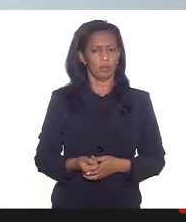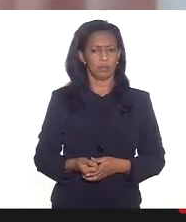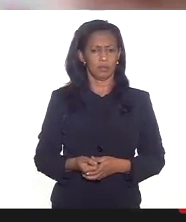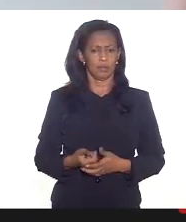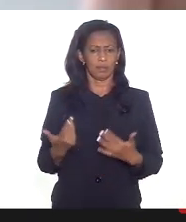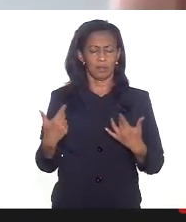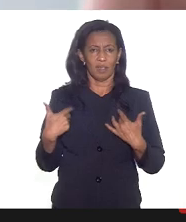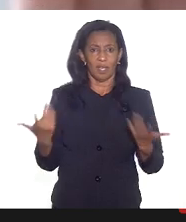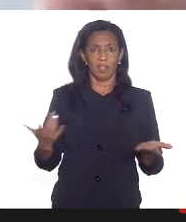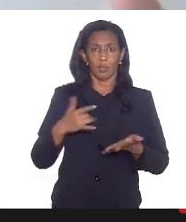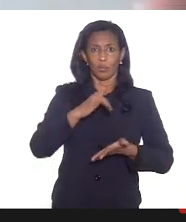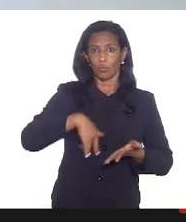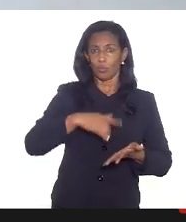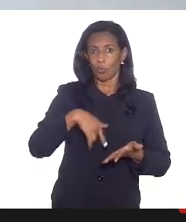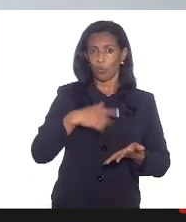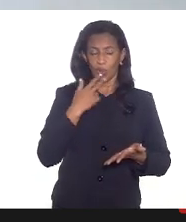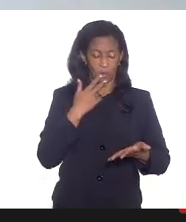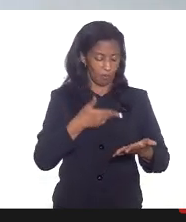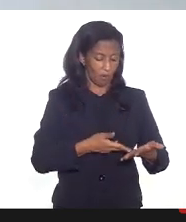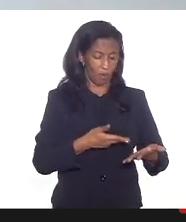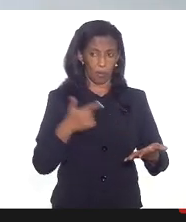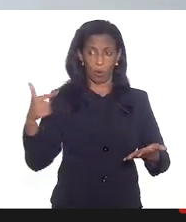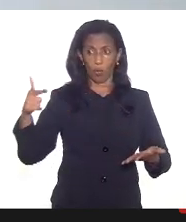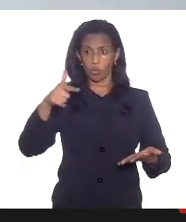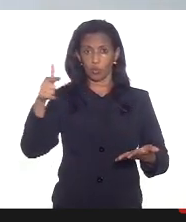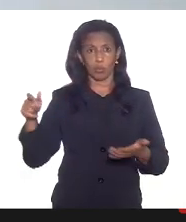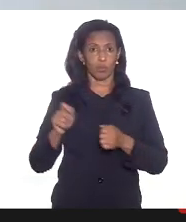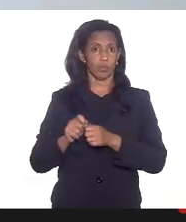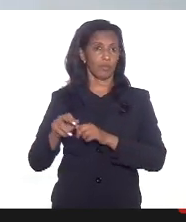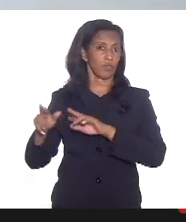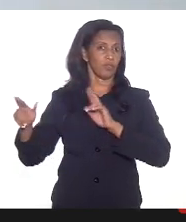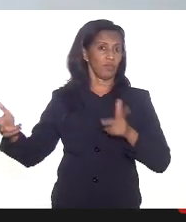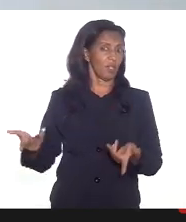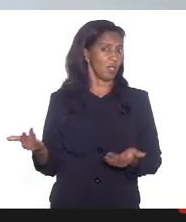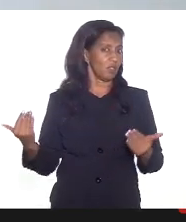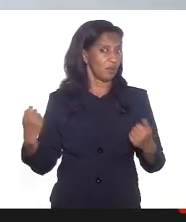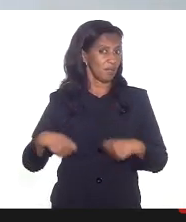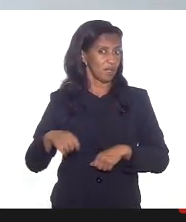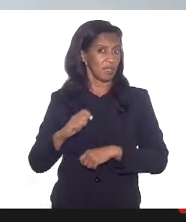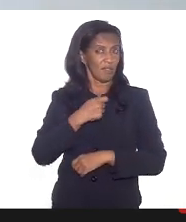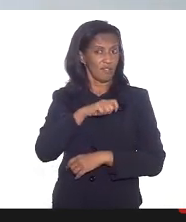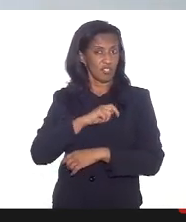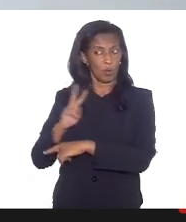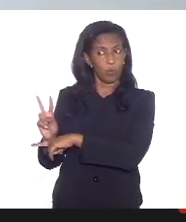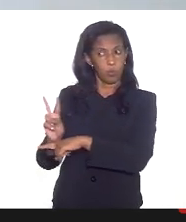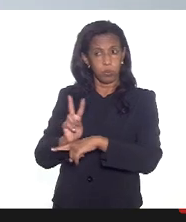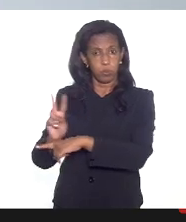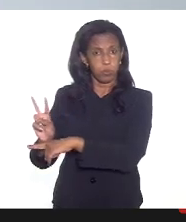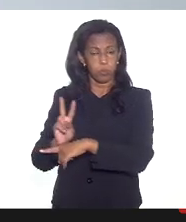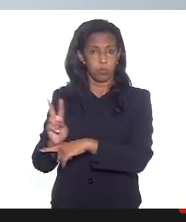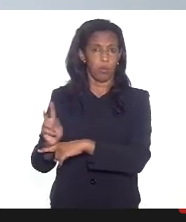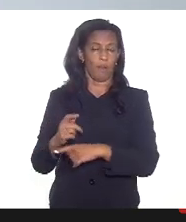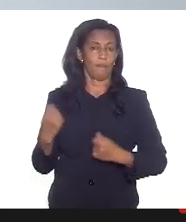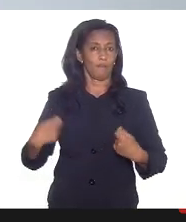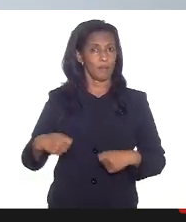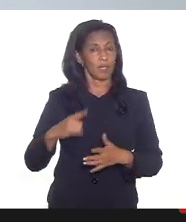e aí eu tenho um documento que me diz uma coisa as outras pessoas estão fazendo outra a gente precisa de fiscalização de monitorização